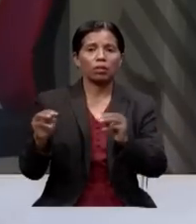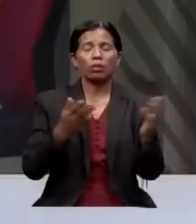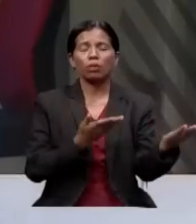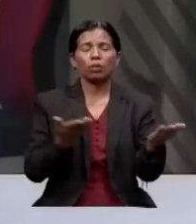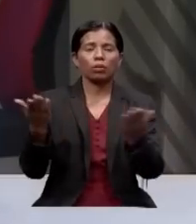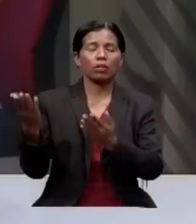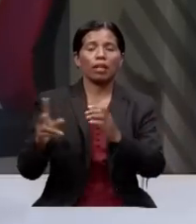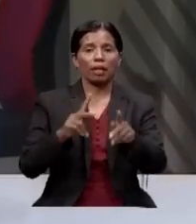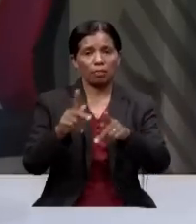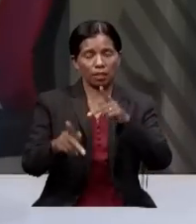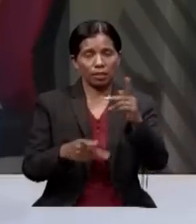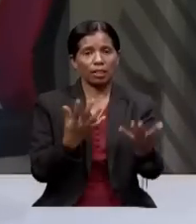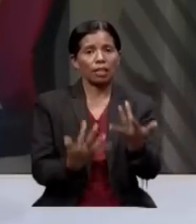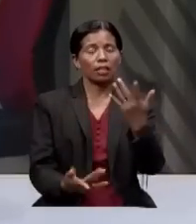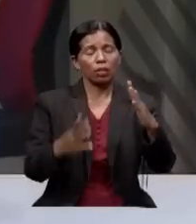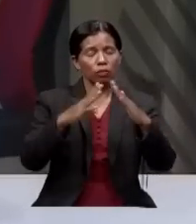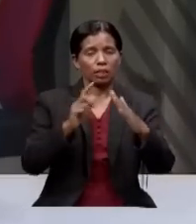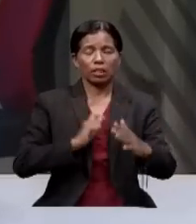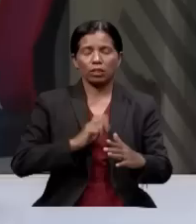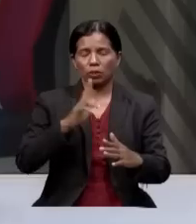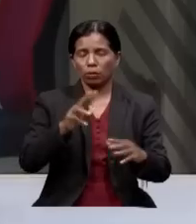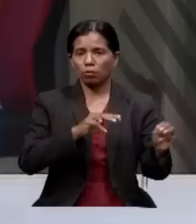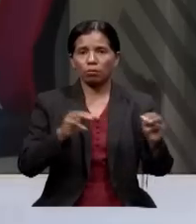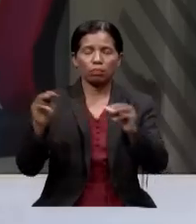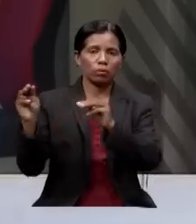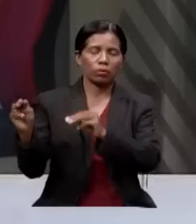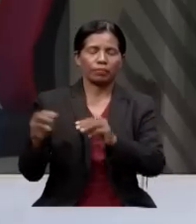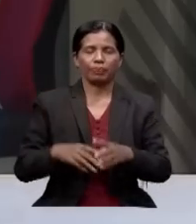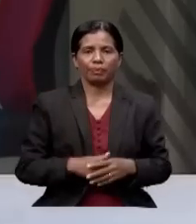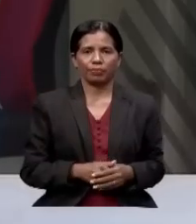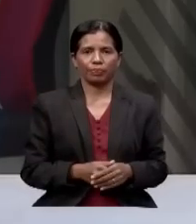vítima incêndio karantina Tasitolu ba Aitara Klarang.